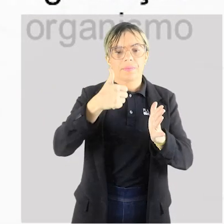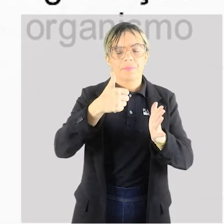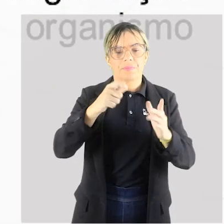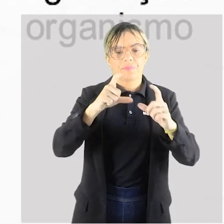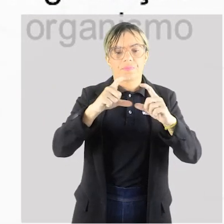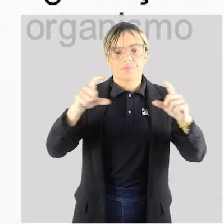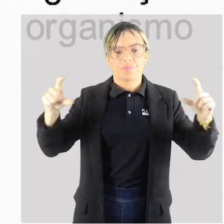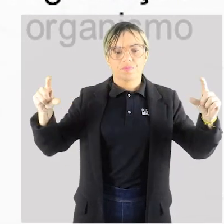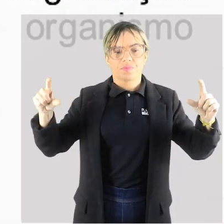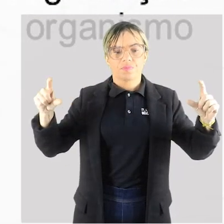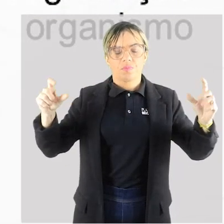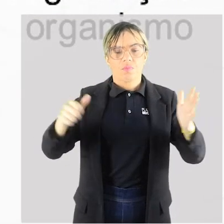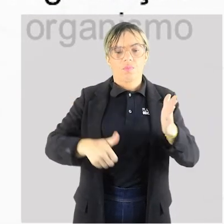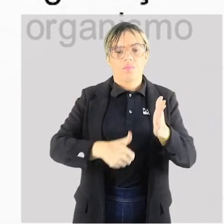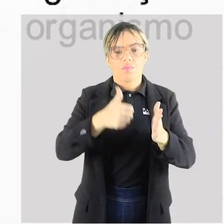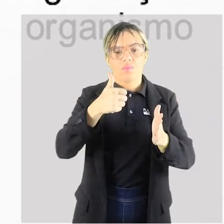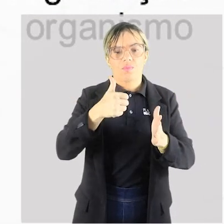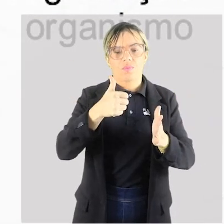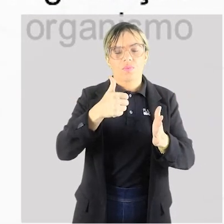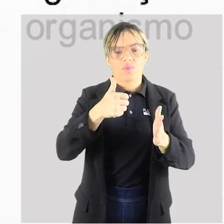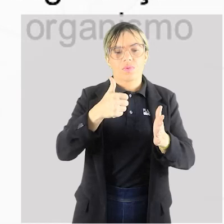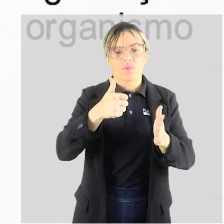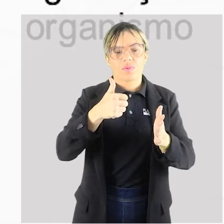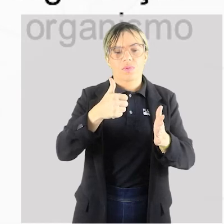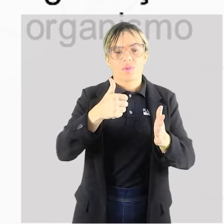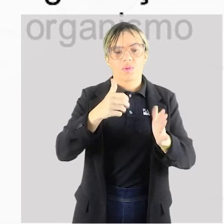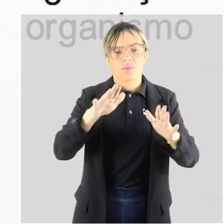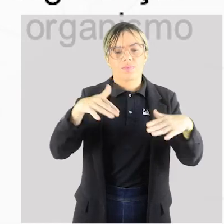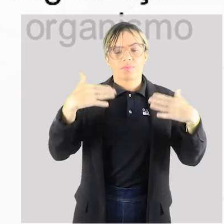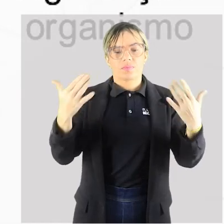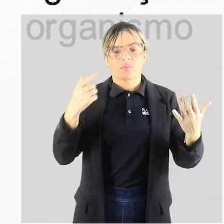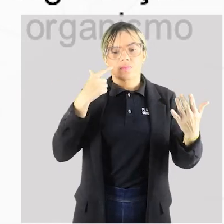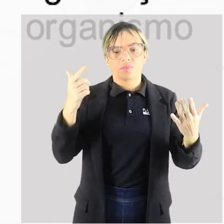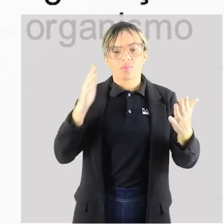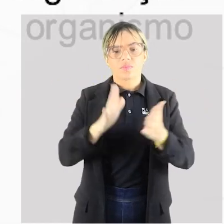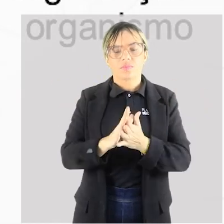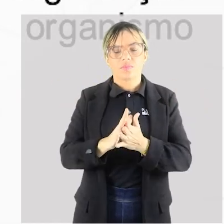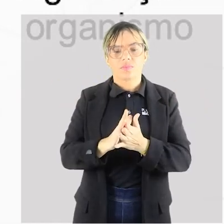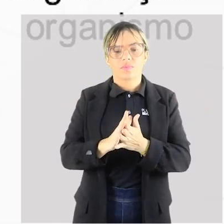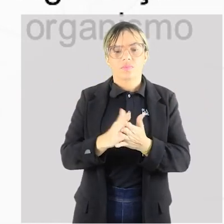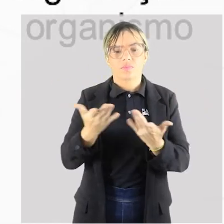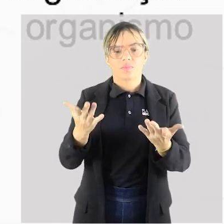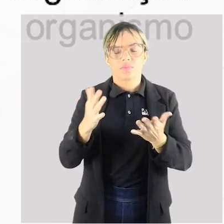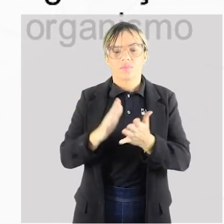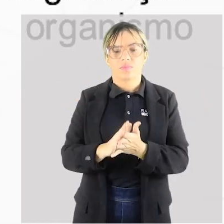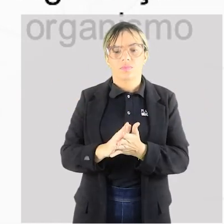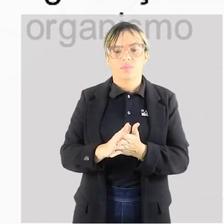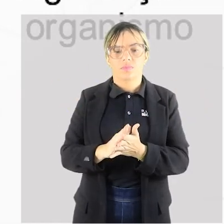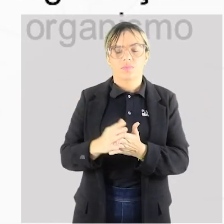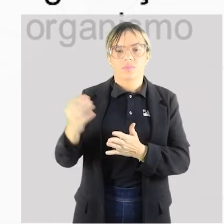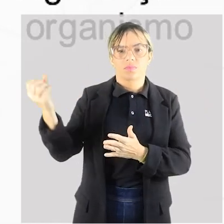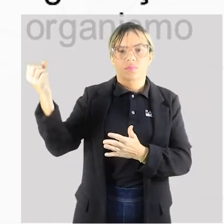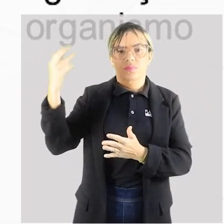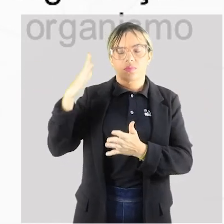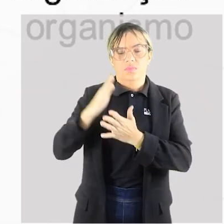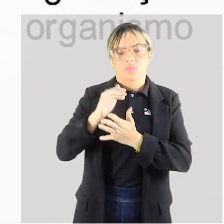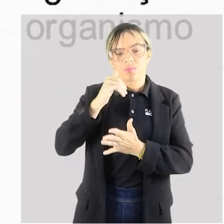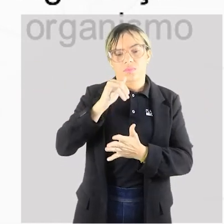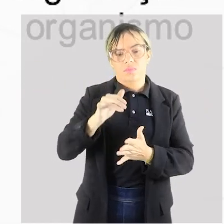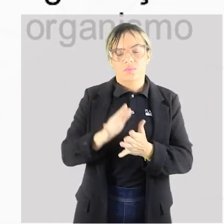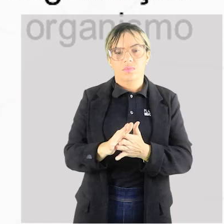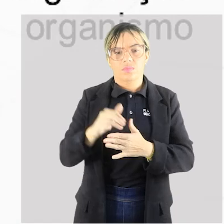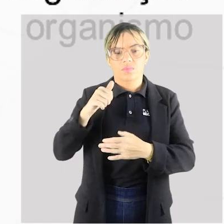é a Chlorobium, utiliza energia luminosa. Gente, energia luminosa já fica aí uma dica pra gente,